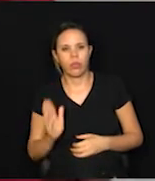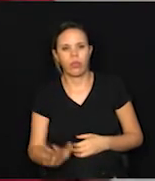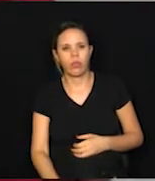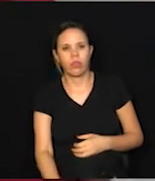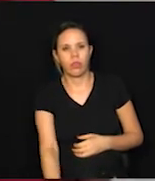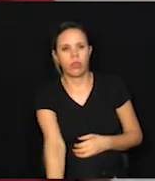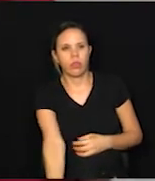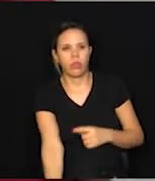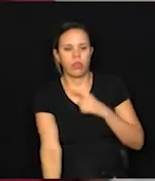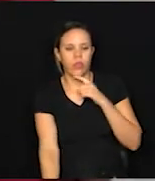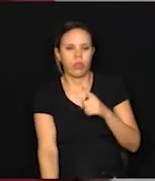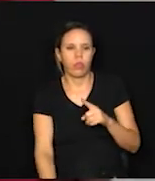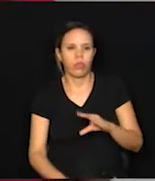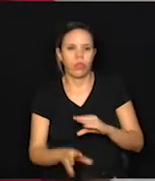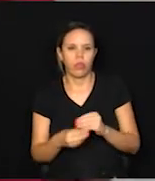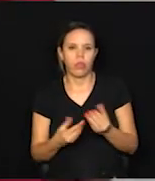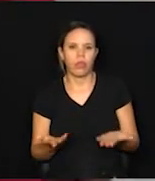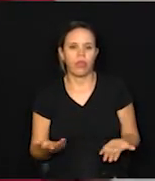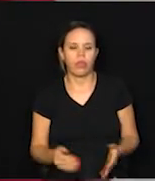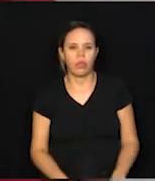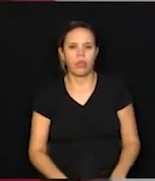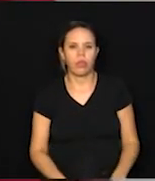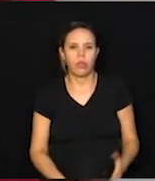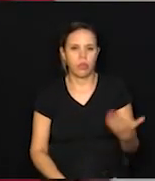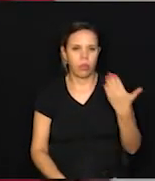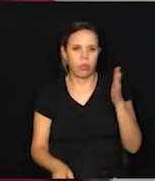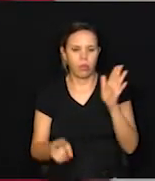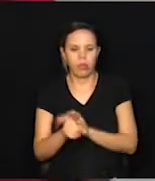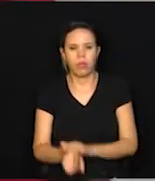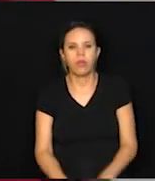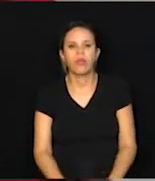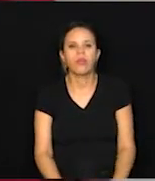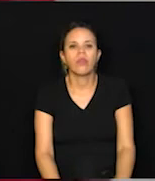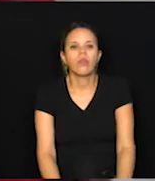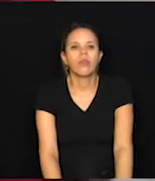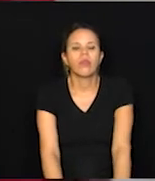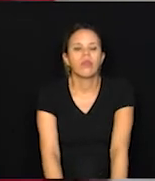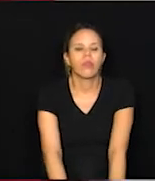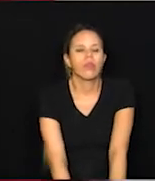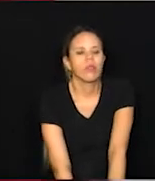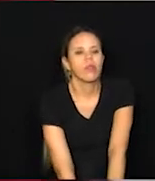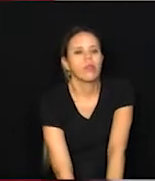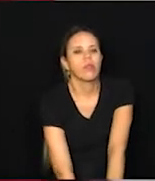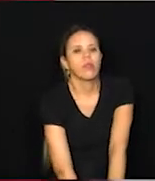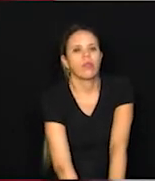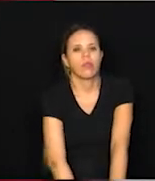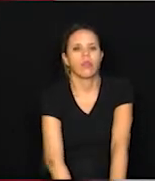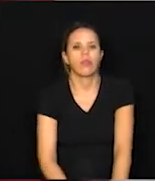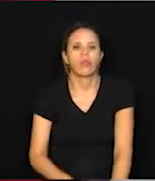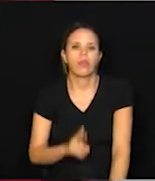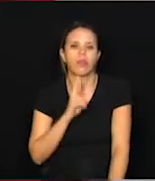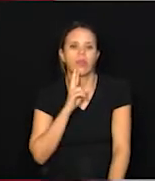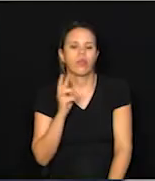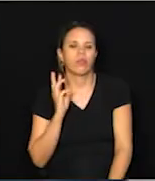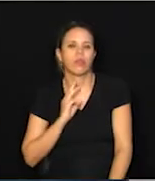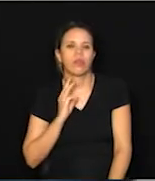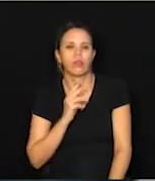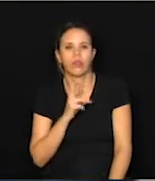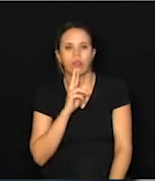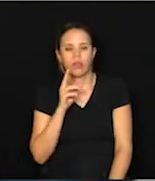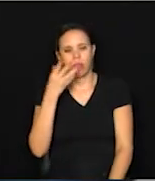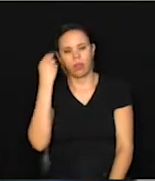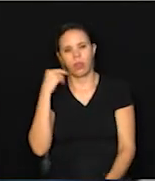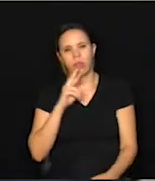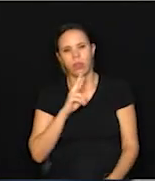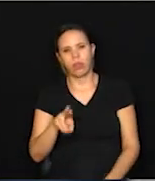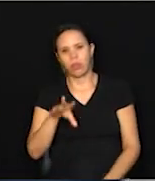tinha uma complementação, ela colocou aqui no chat, mas eu não vi a pergunta. Só responder para o vereador Cicílio uma coisa que eu esqueci a respeito